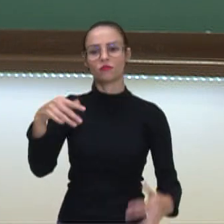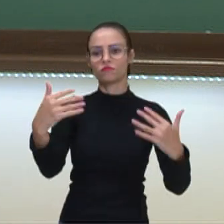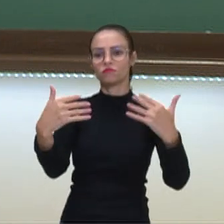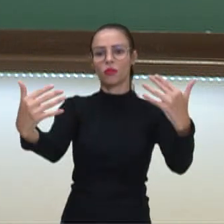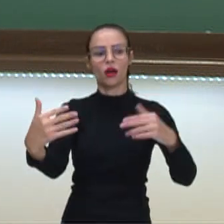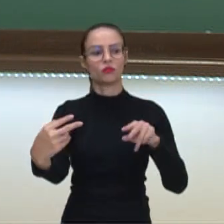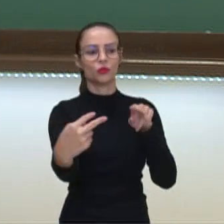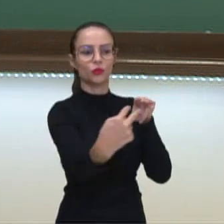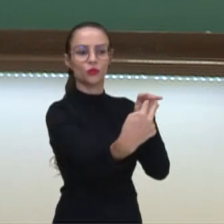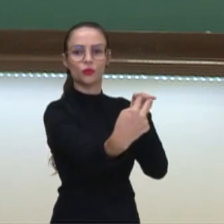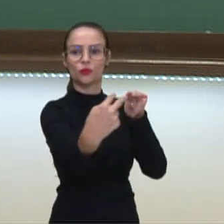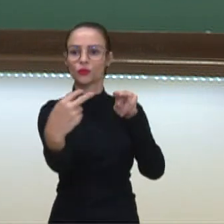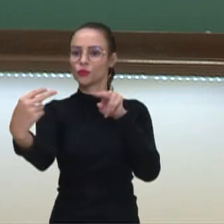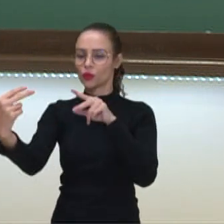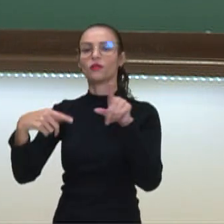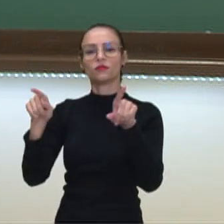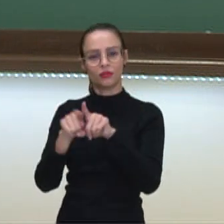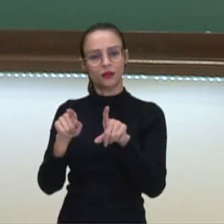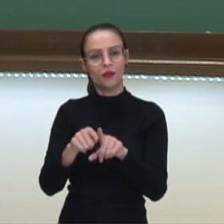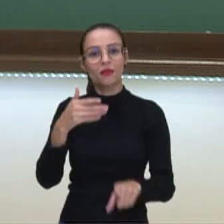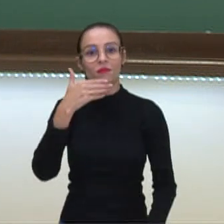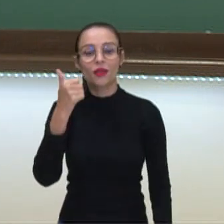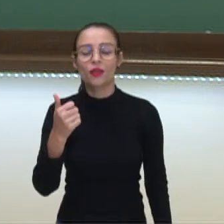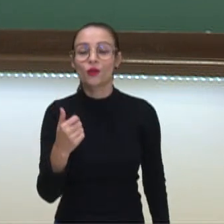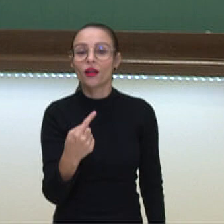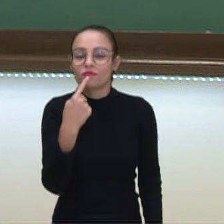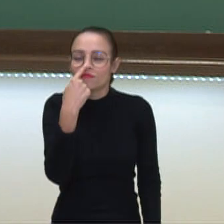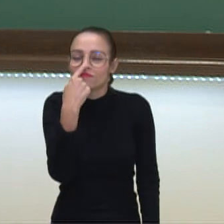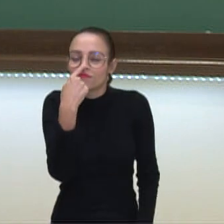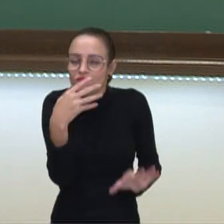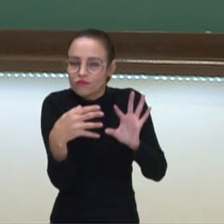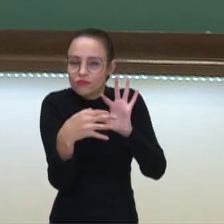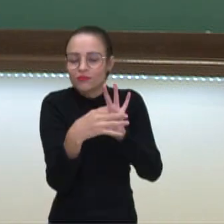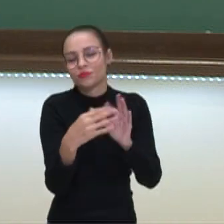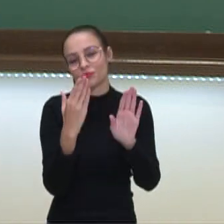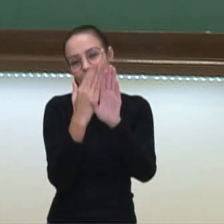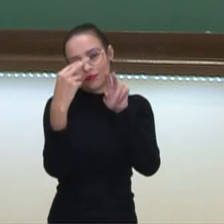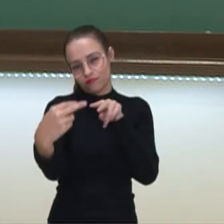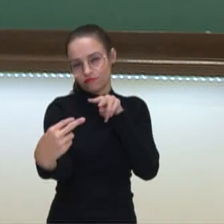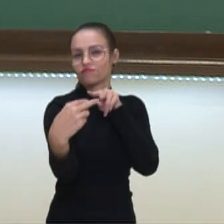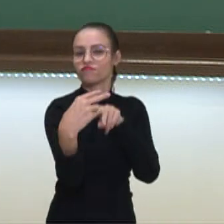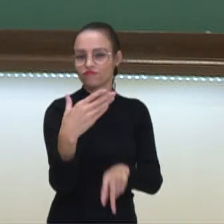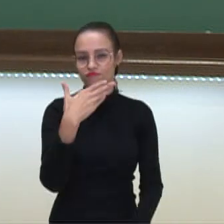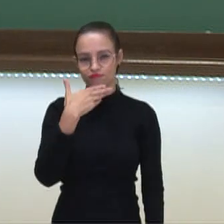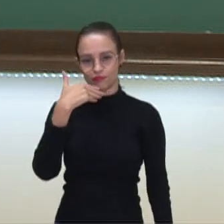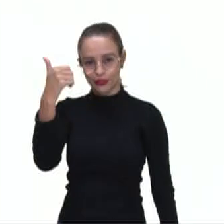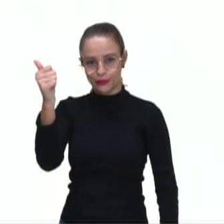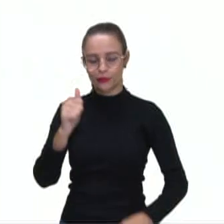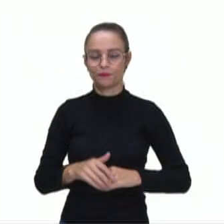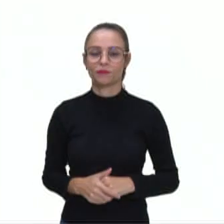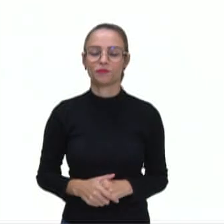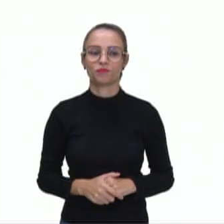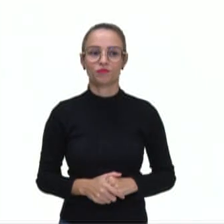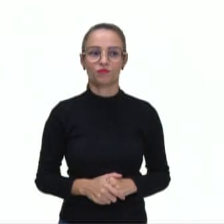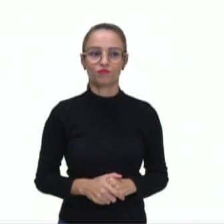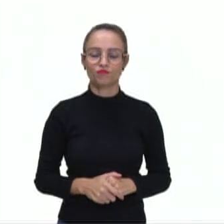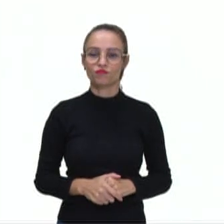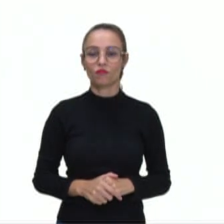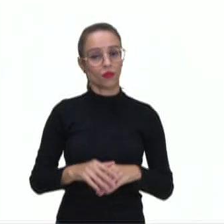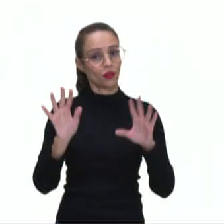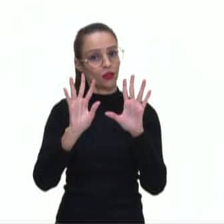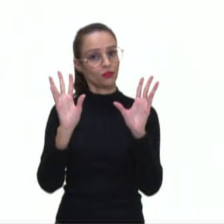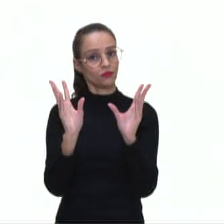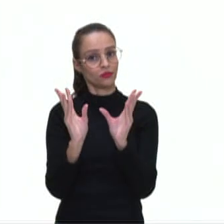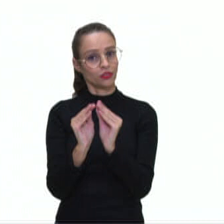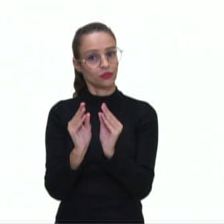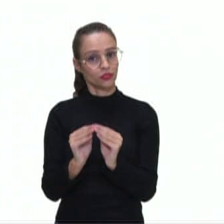melhorar também a afetividade quando a gente olha nos olhos das pessoas para se comunicar com elas. Sintetize o que você